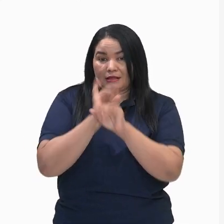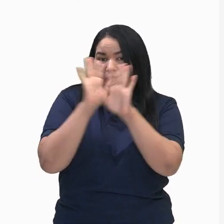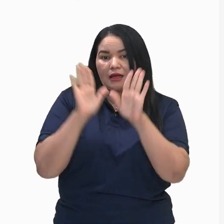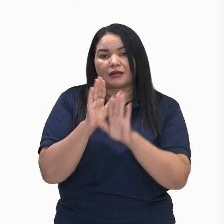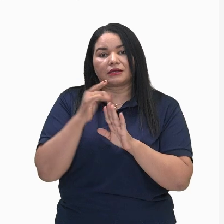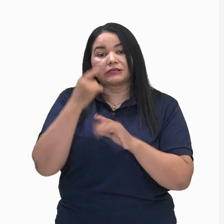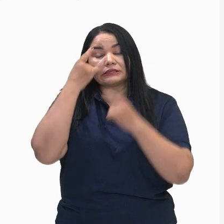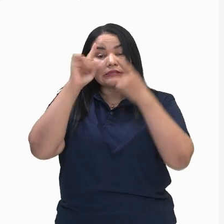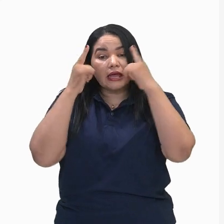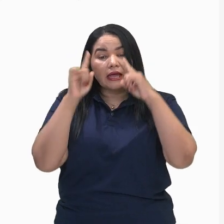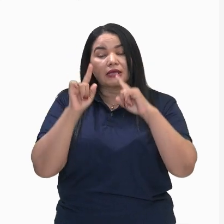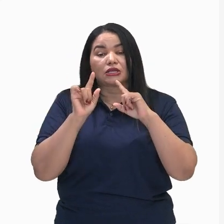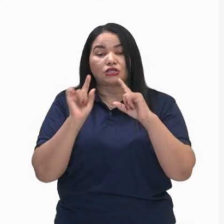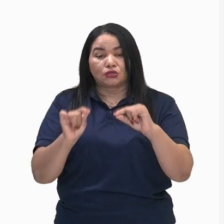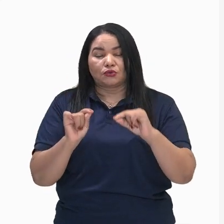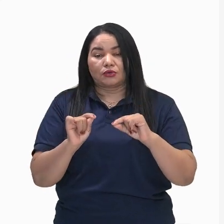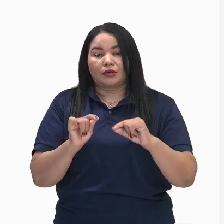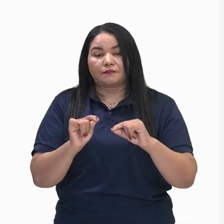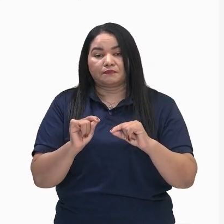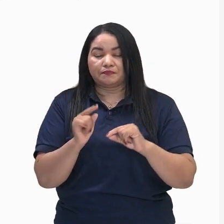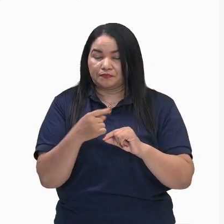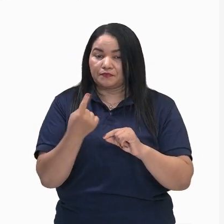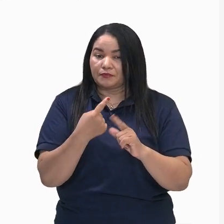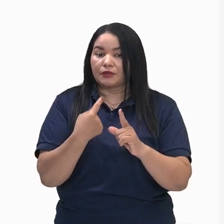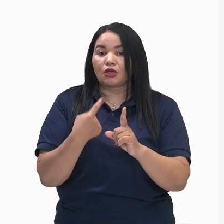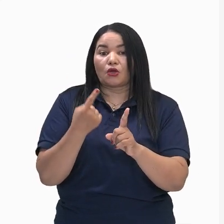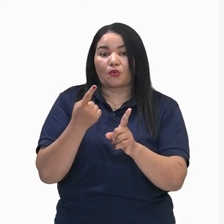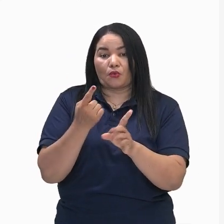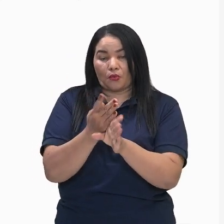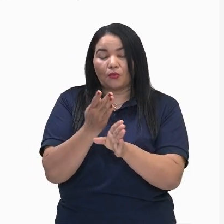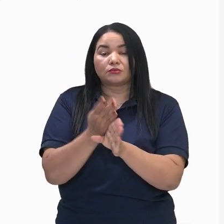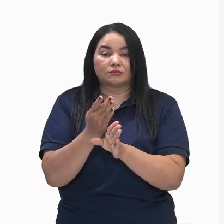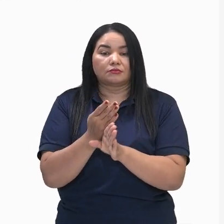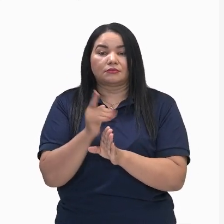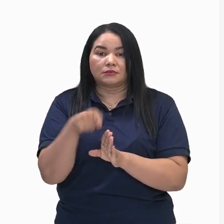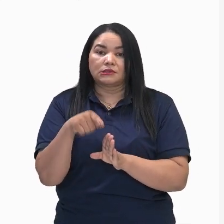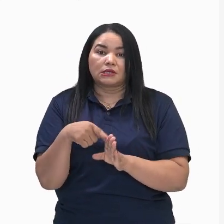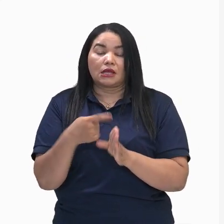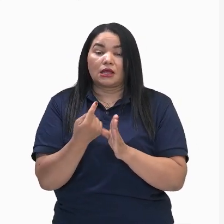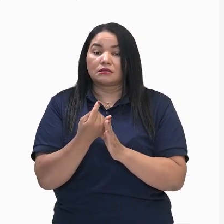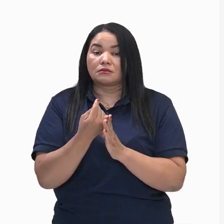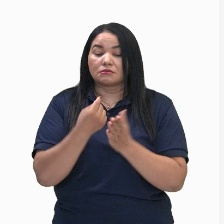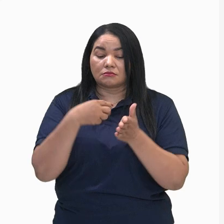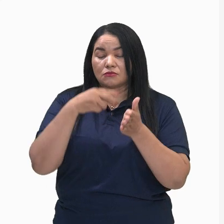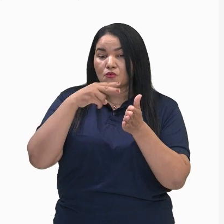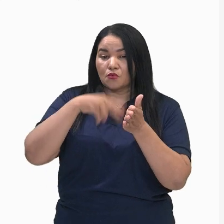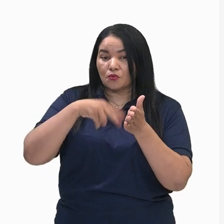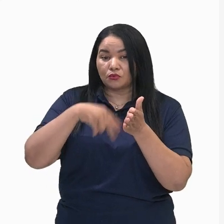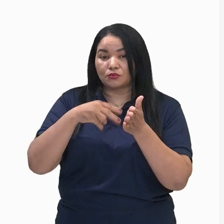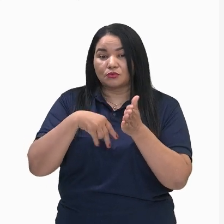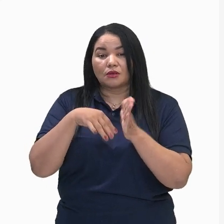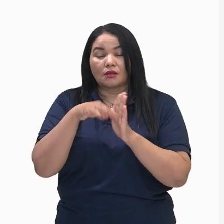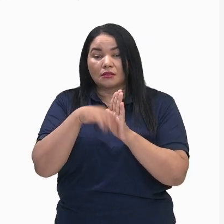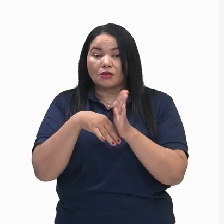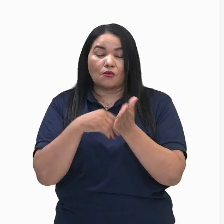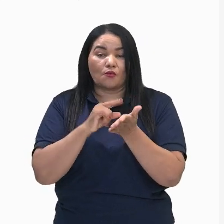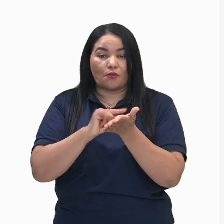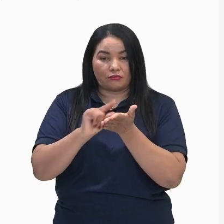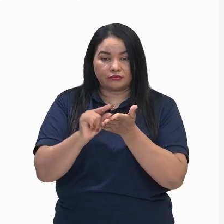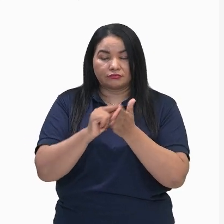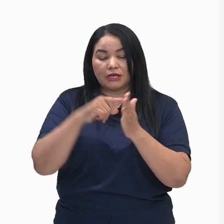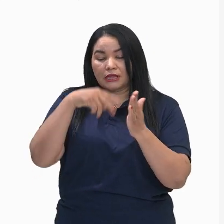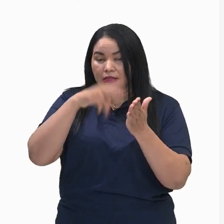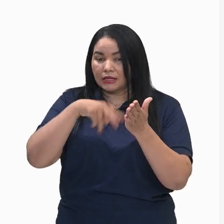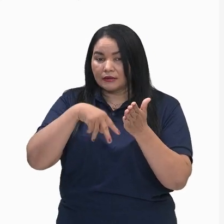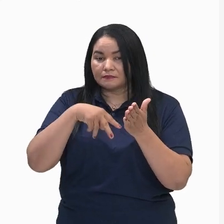vai ser, né, do que a gente vai encontrar, né, do que a gente vai ler durante o restante do artigo, que a gente ainda tem